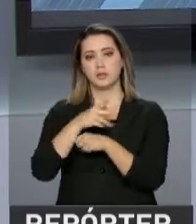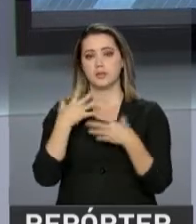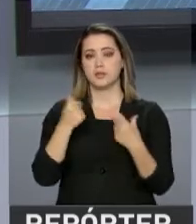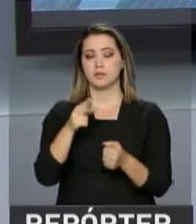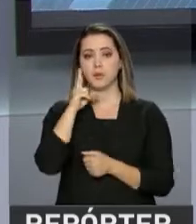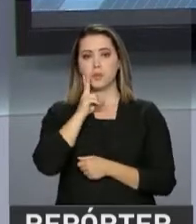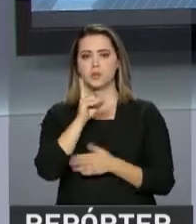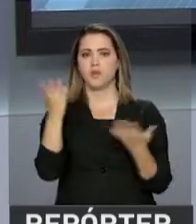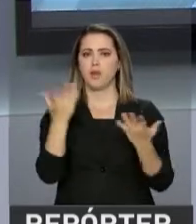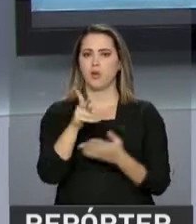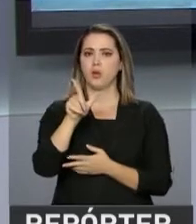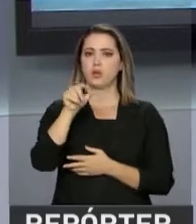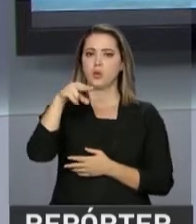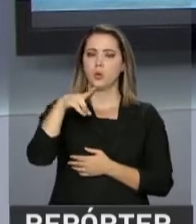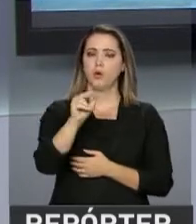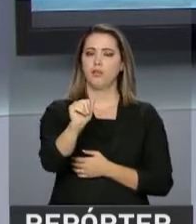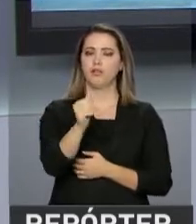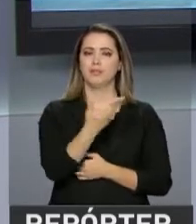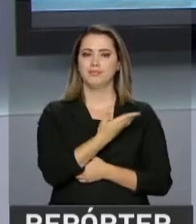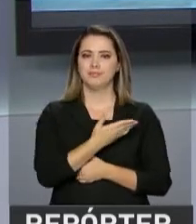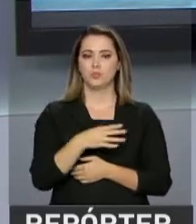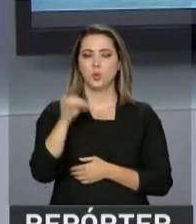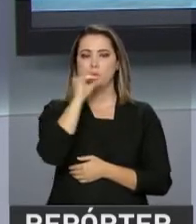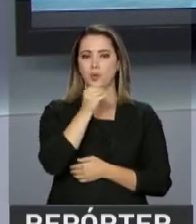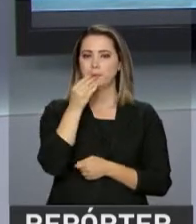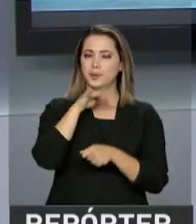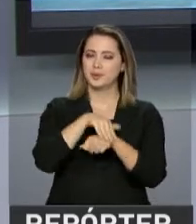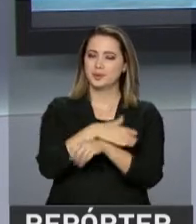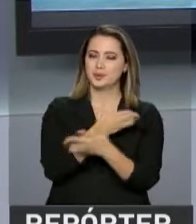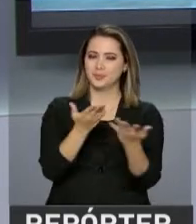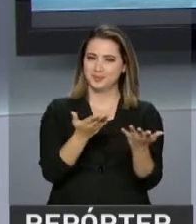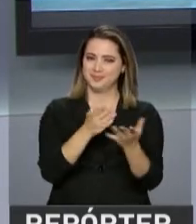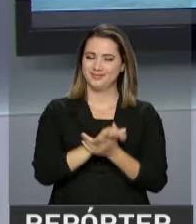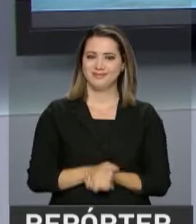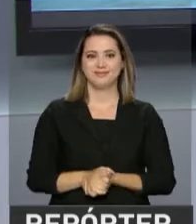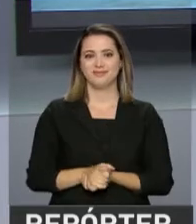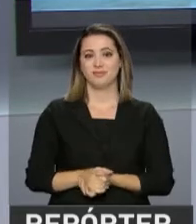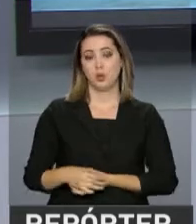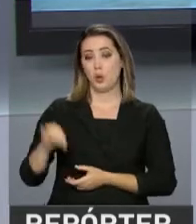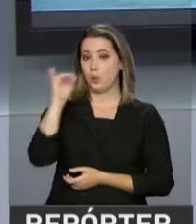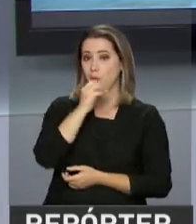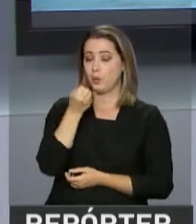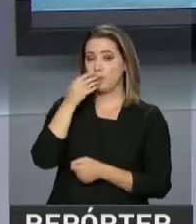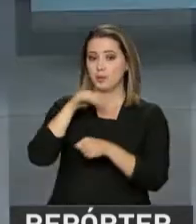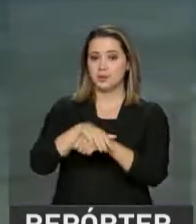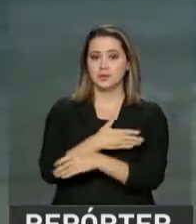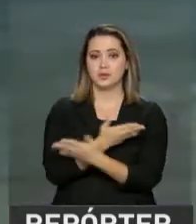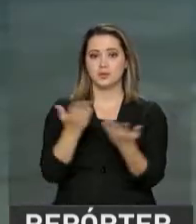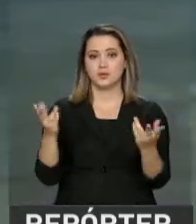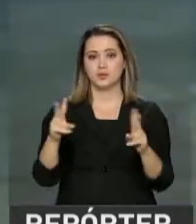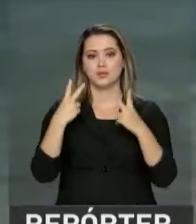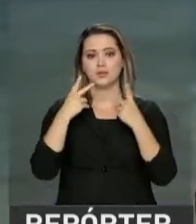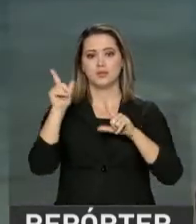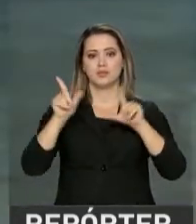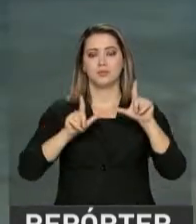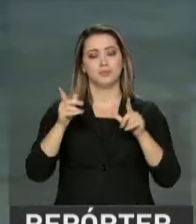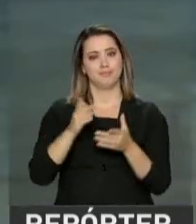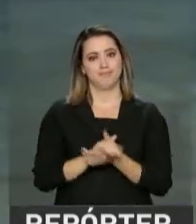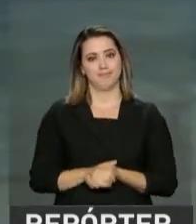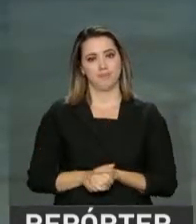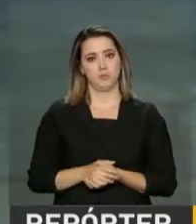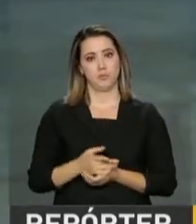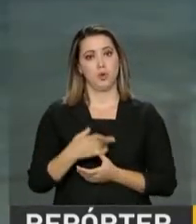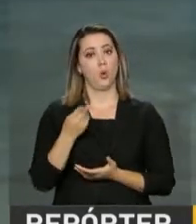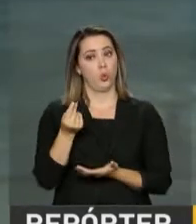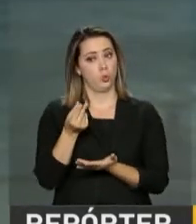saber ao vivo com a repórter luana karen o lagoa da boa noite pra você lá roberto boa noite boa noite a todos que nos assistem foi dar o